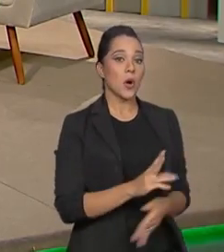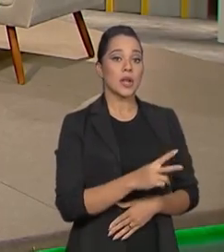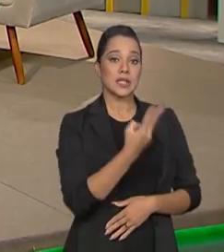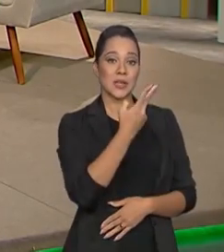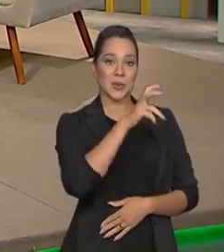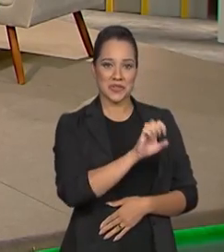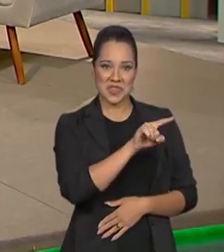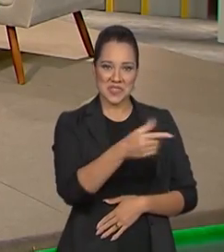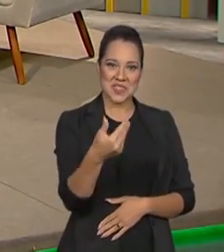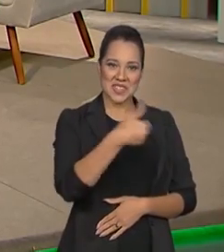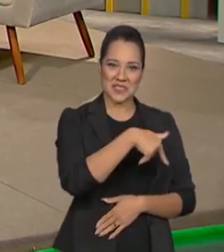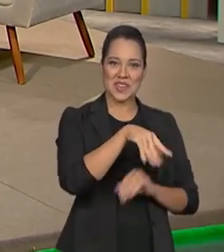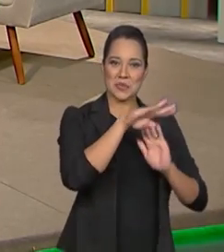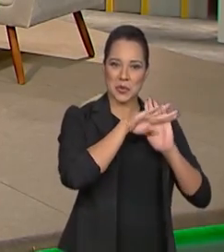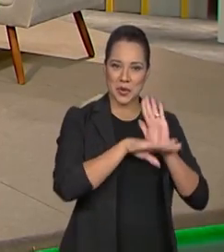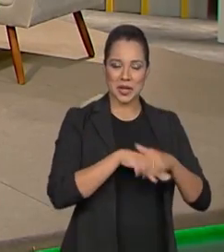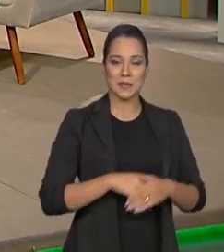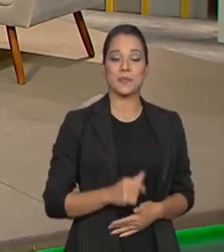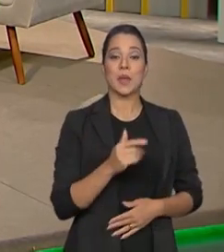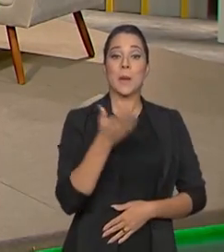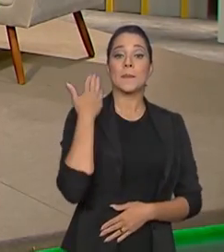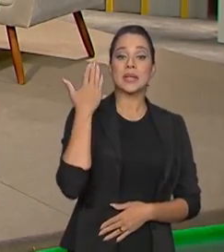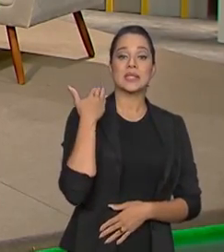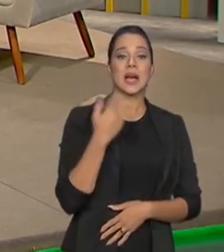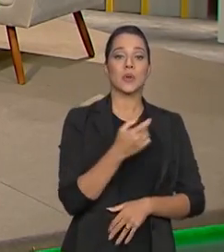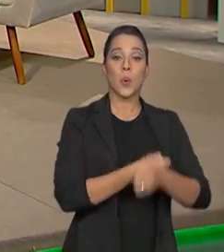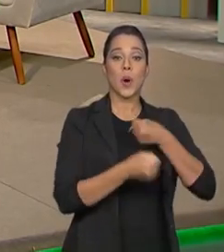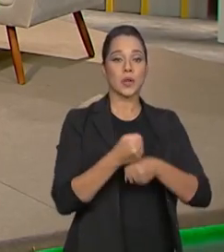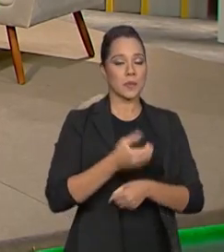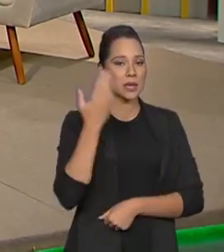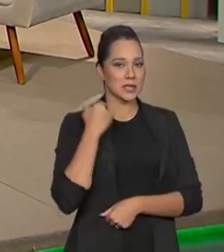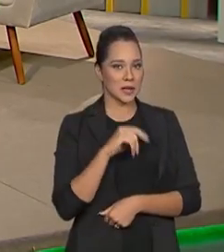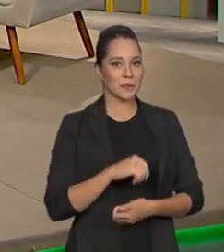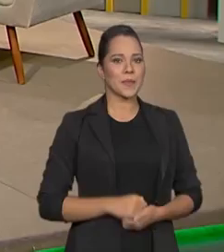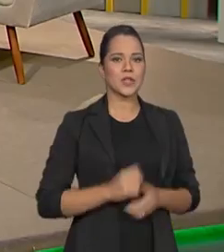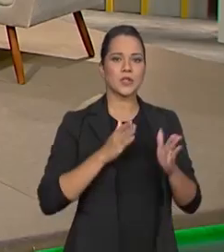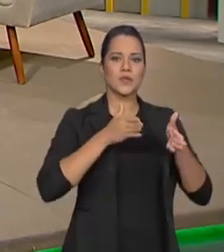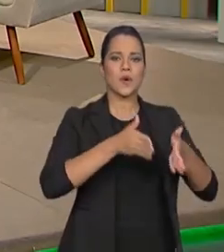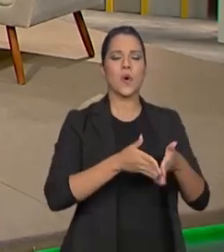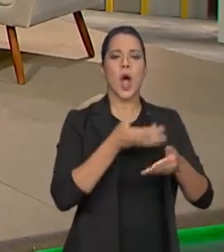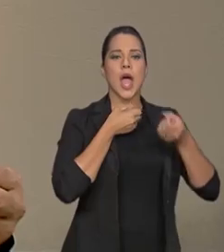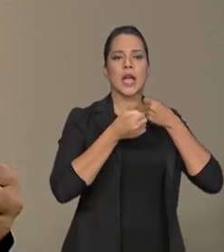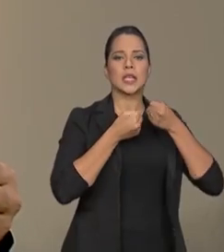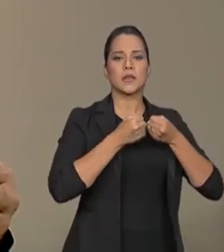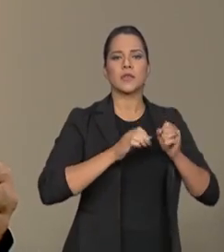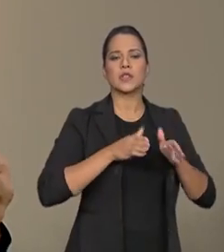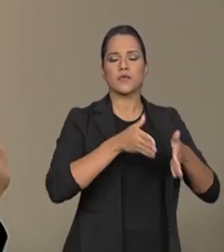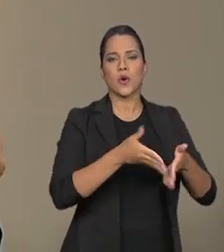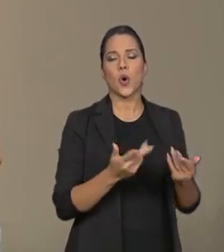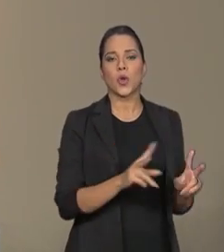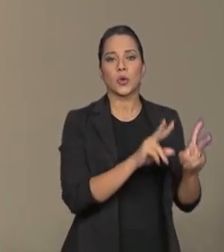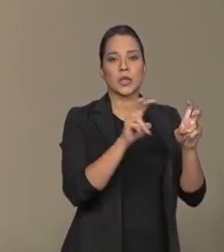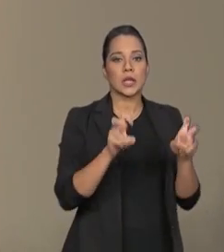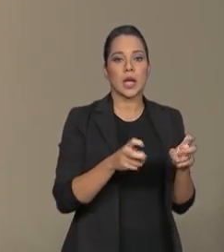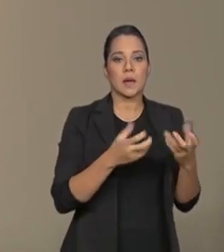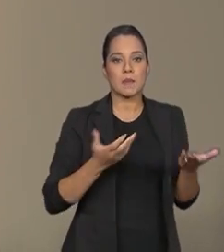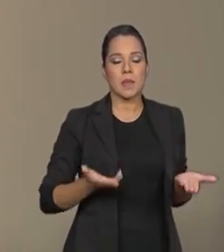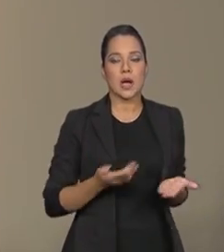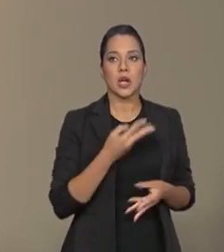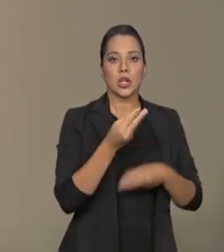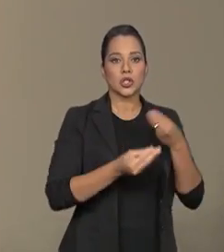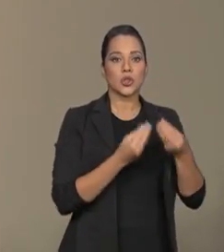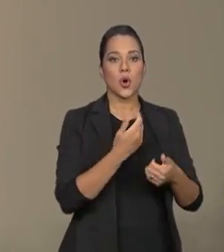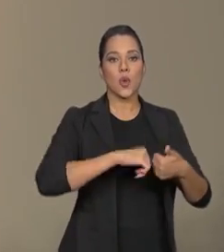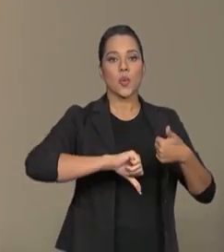a segunda vez que o senhor vem aqui ao Brasil o ano passado e no ano passado a gente focou muita entrevista nessa questão de